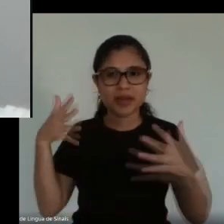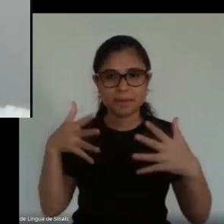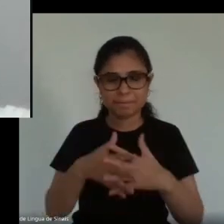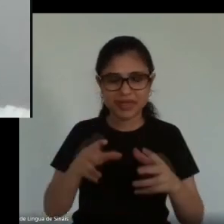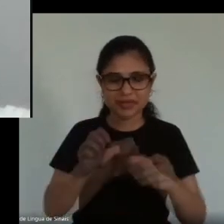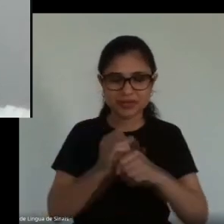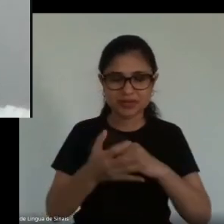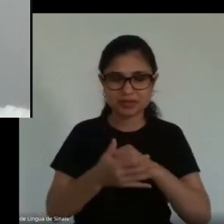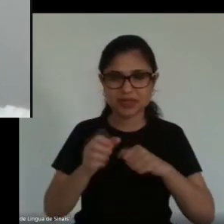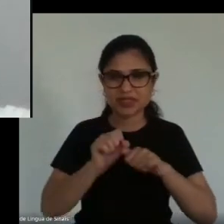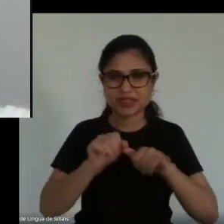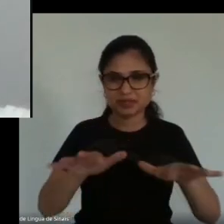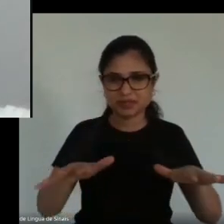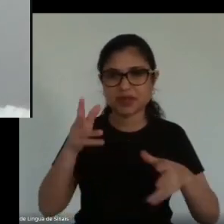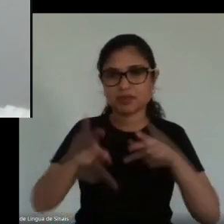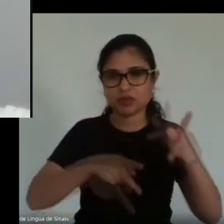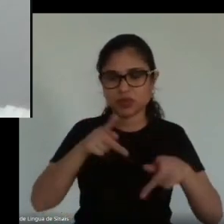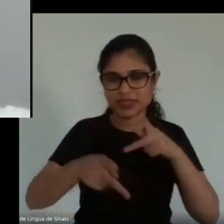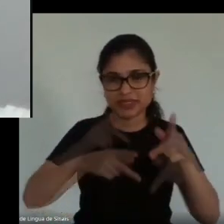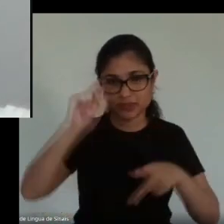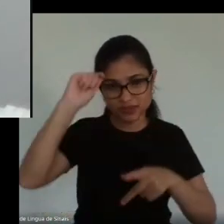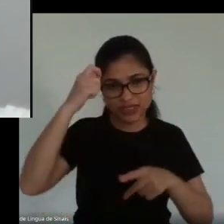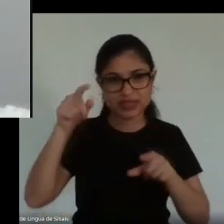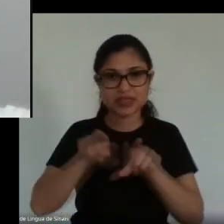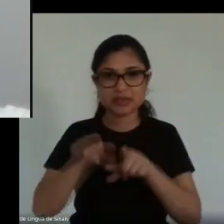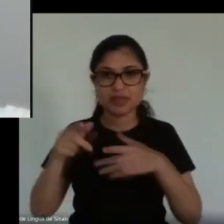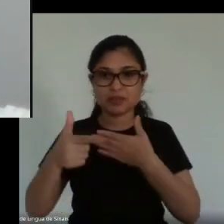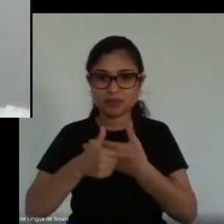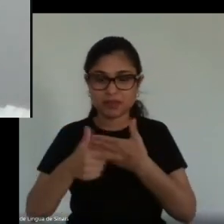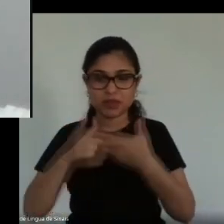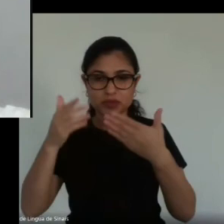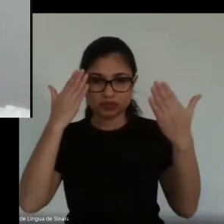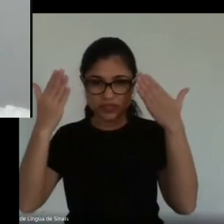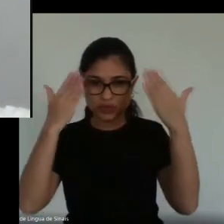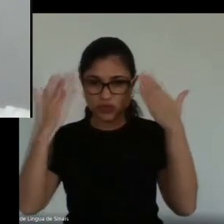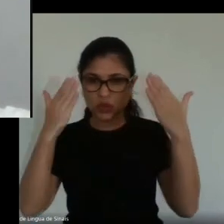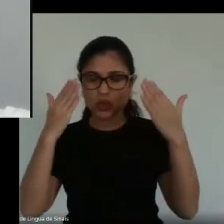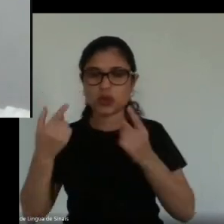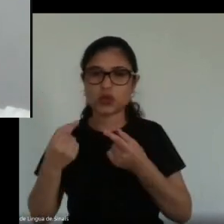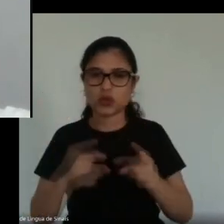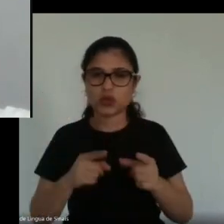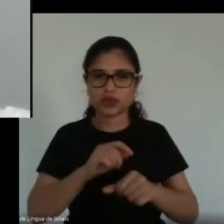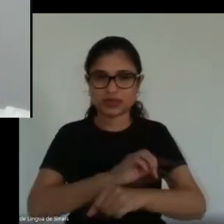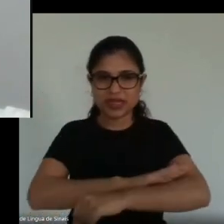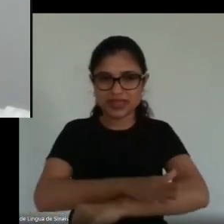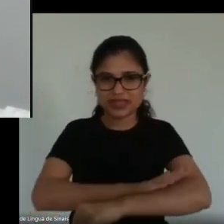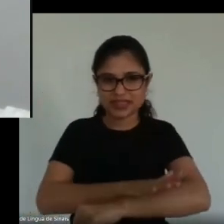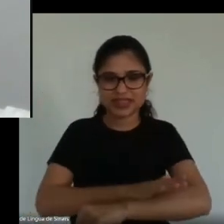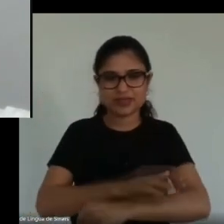População Negra e o Dever Ético do Psicólogo frente ao Racismo. Aguardamos vocês até amanhã.